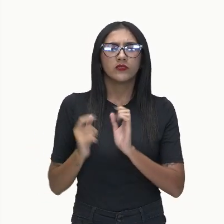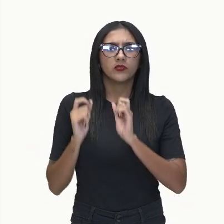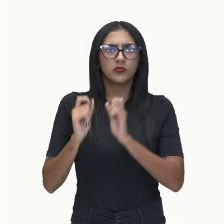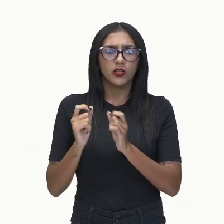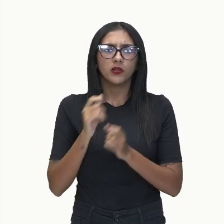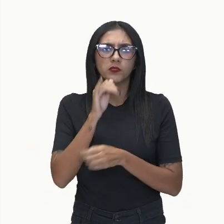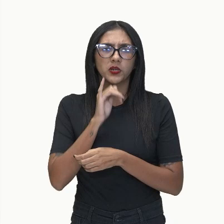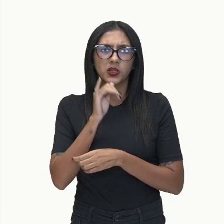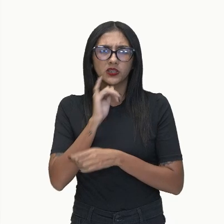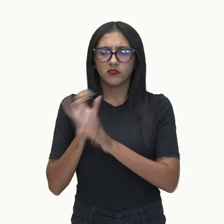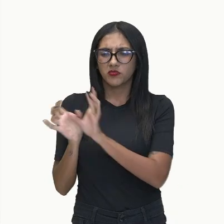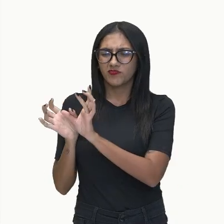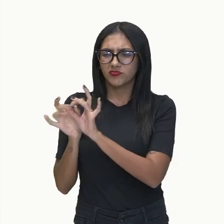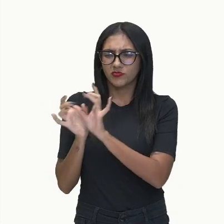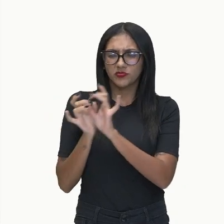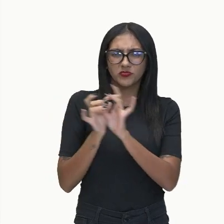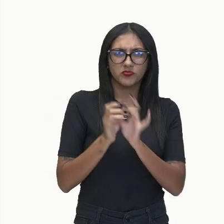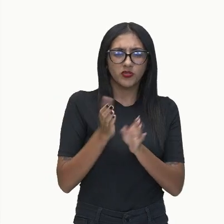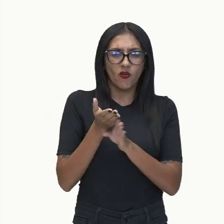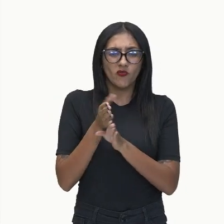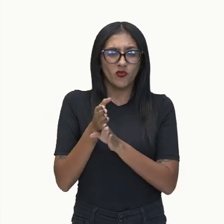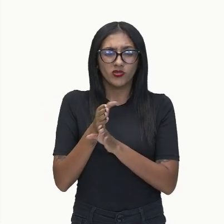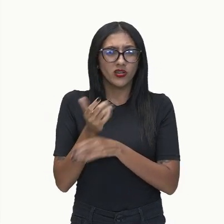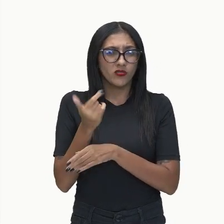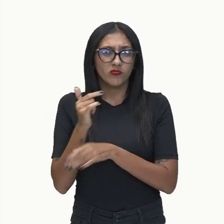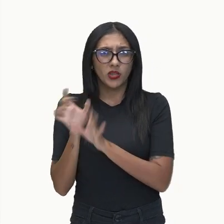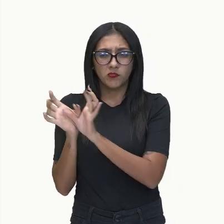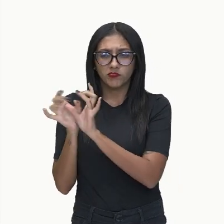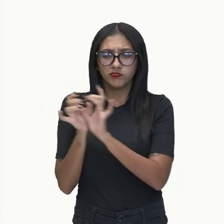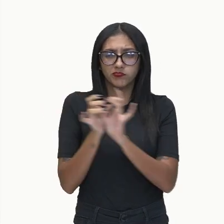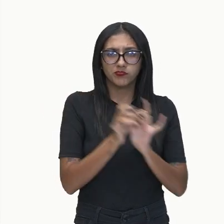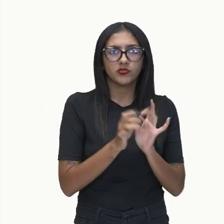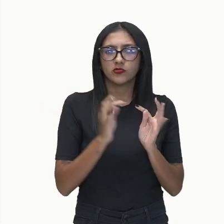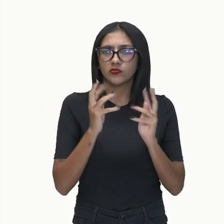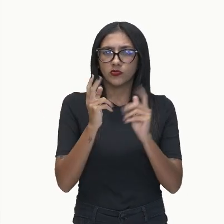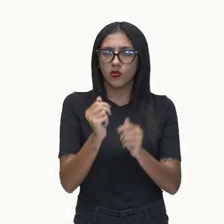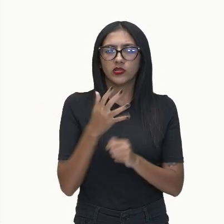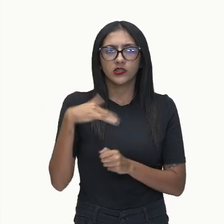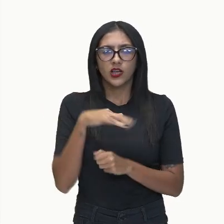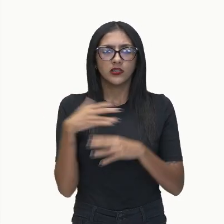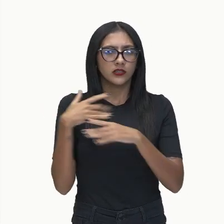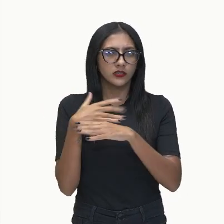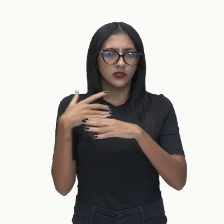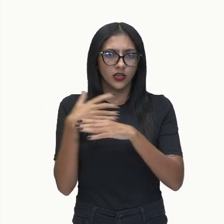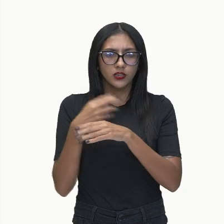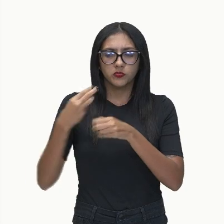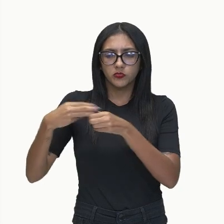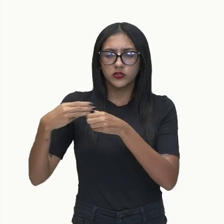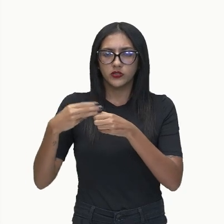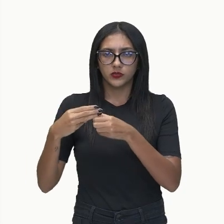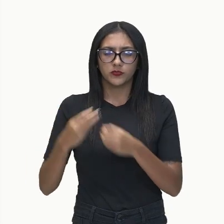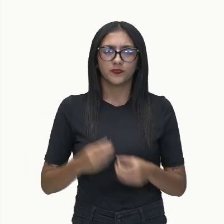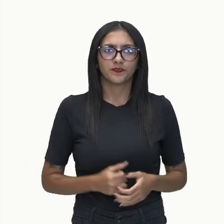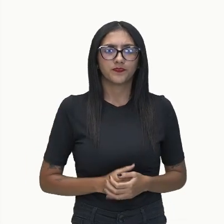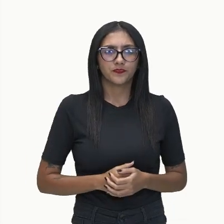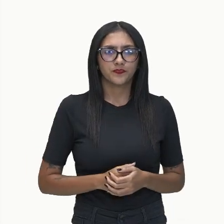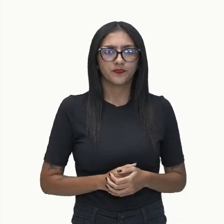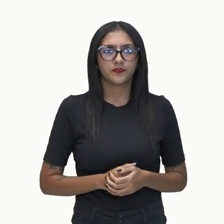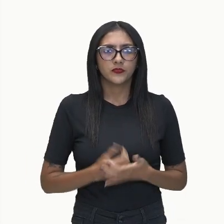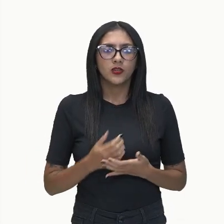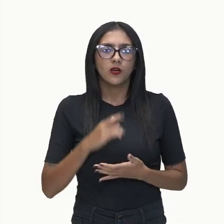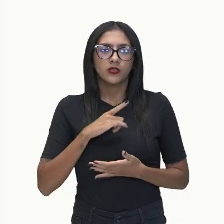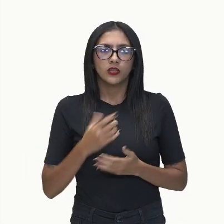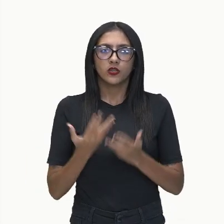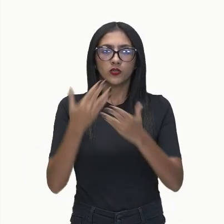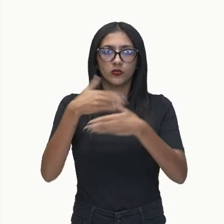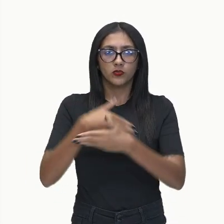estivesse emendando umas às outras. E aí, entre esses municípios da região metropolitana de Manaus, nós vamos ter Novairão,